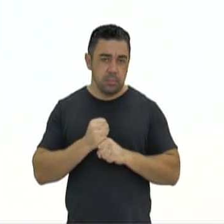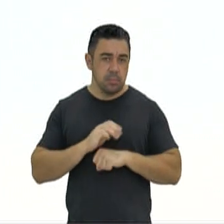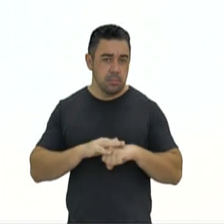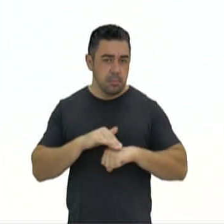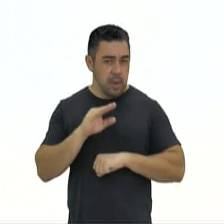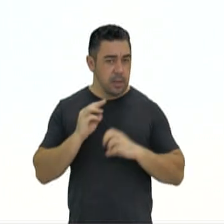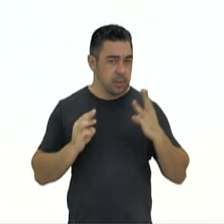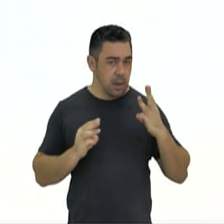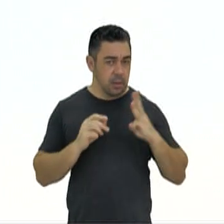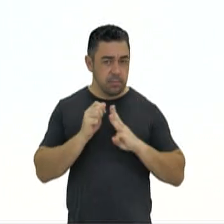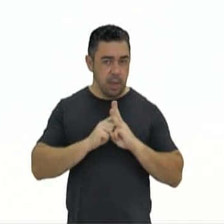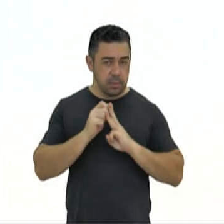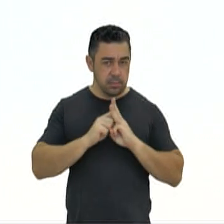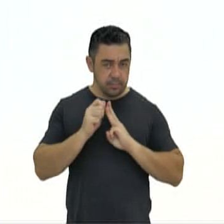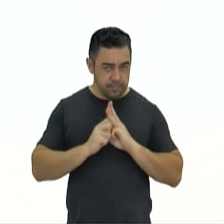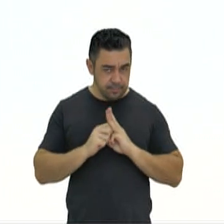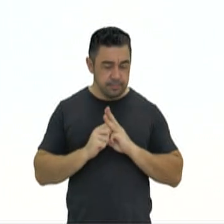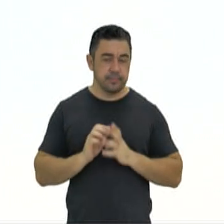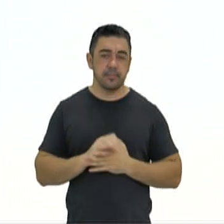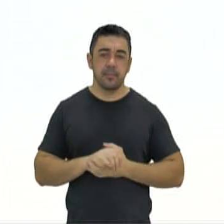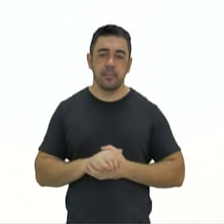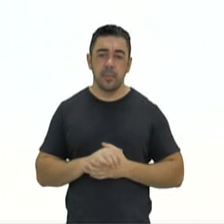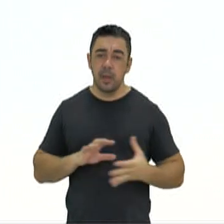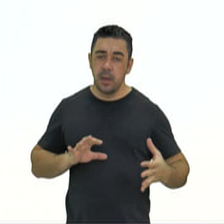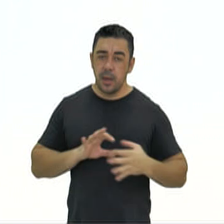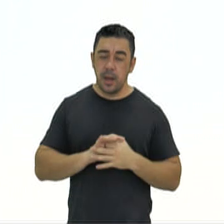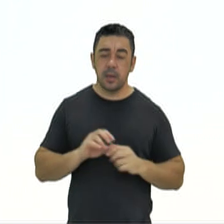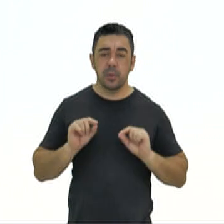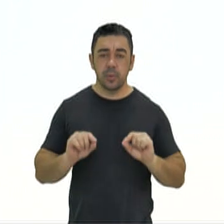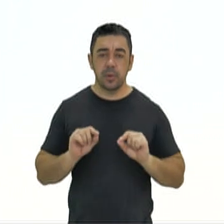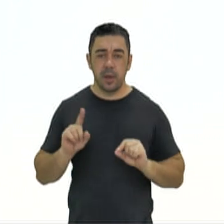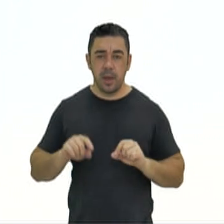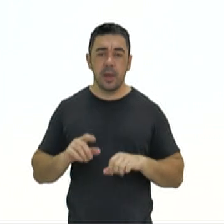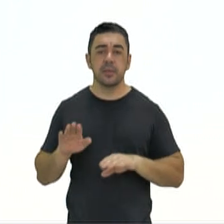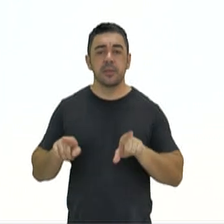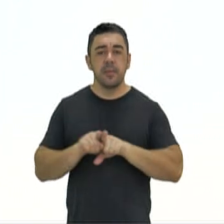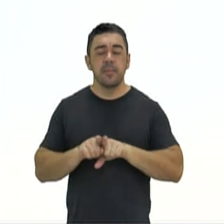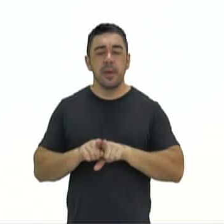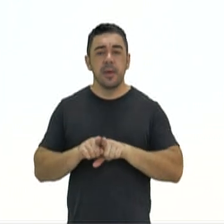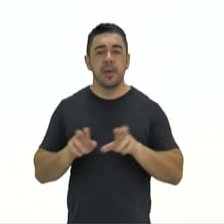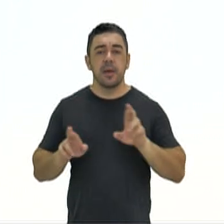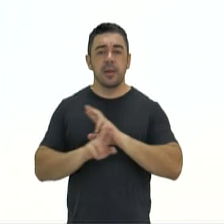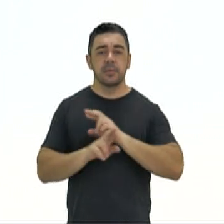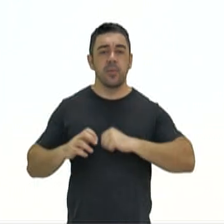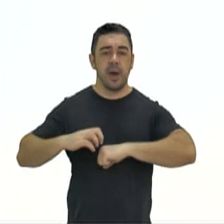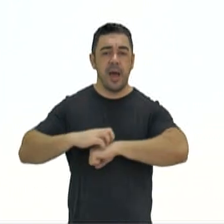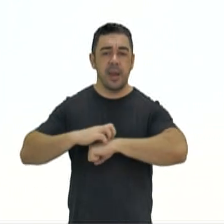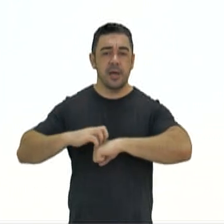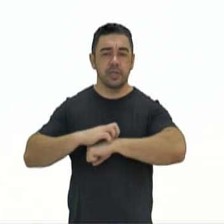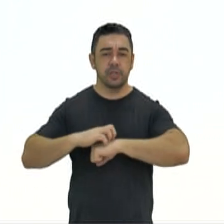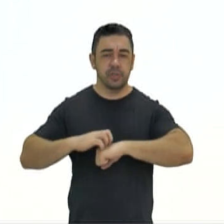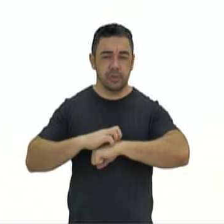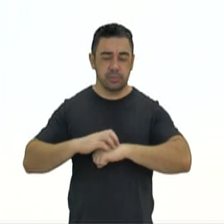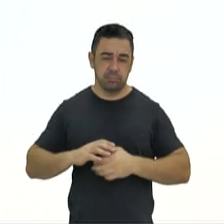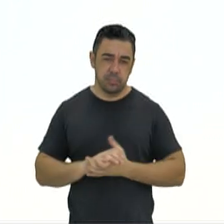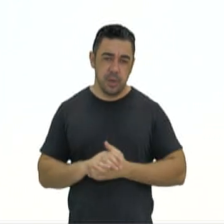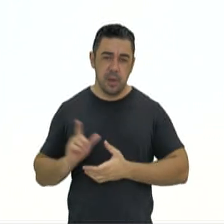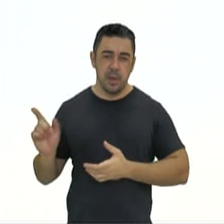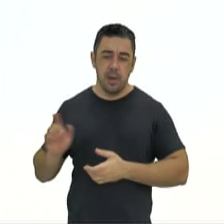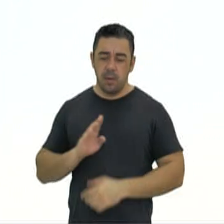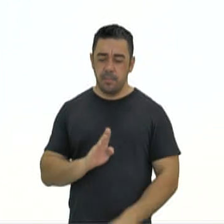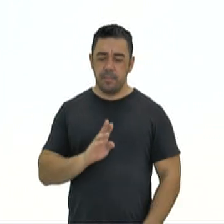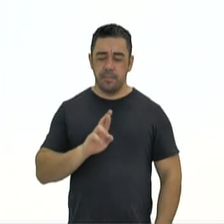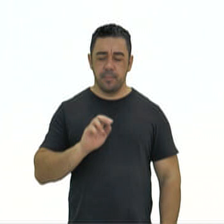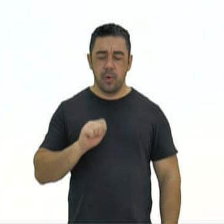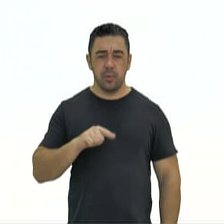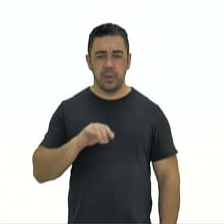meses, a qual está comumente associada a um processo alérgico. Quando nós falamos em bronquite, de um modo geral, ela é causada